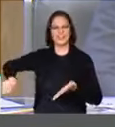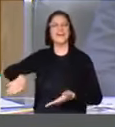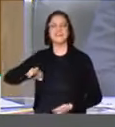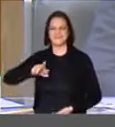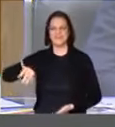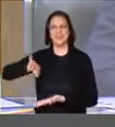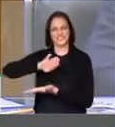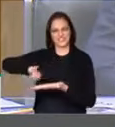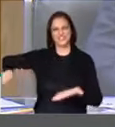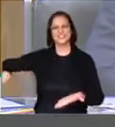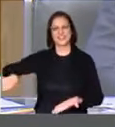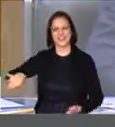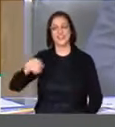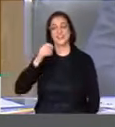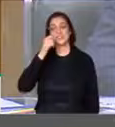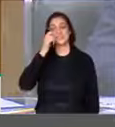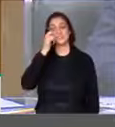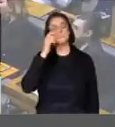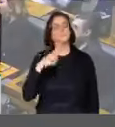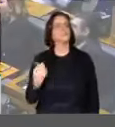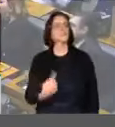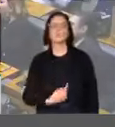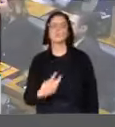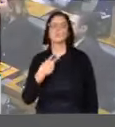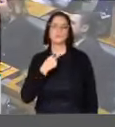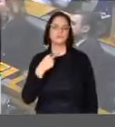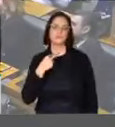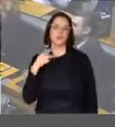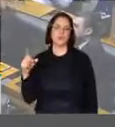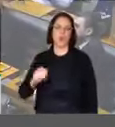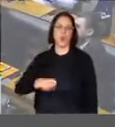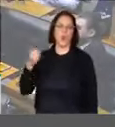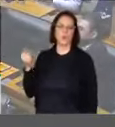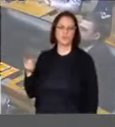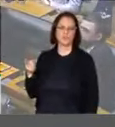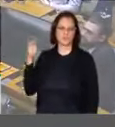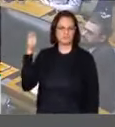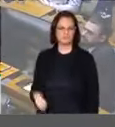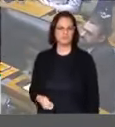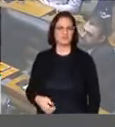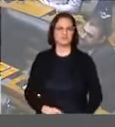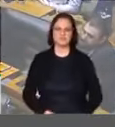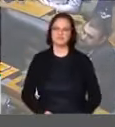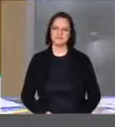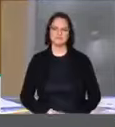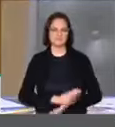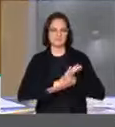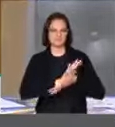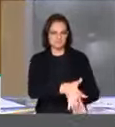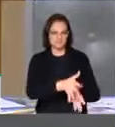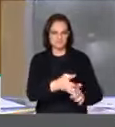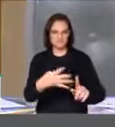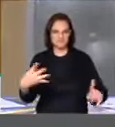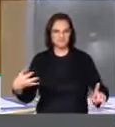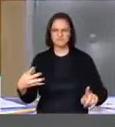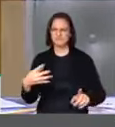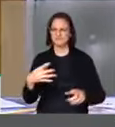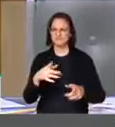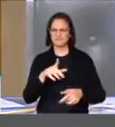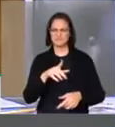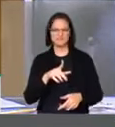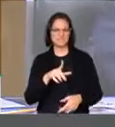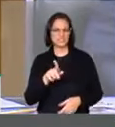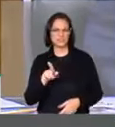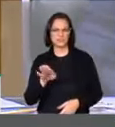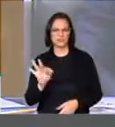nós não podemos permitir mais misoginias, LGBTfobias, e que se não se avança